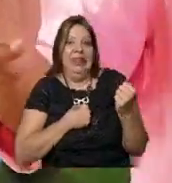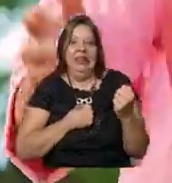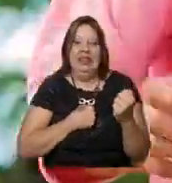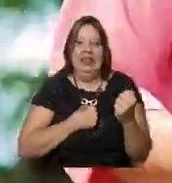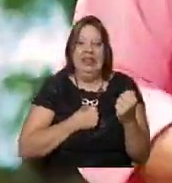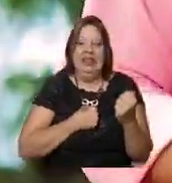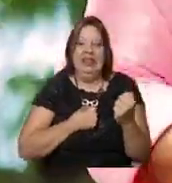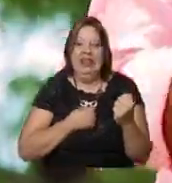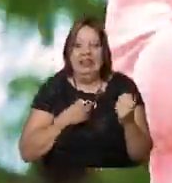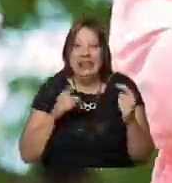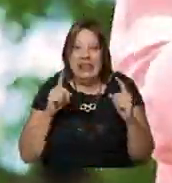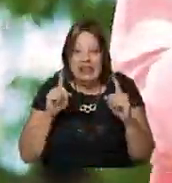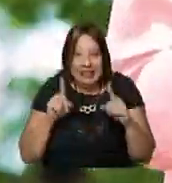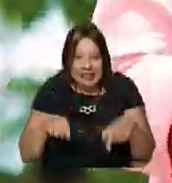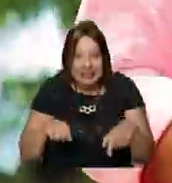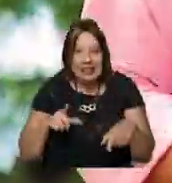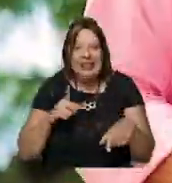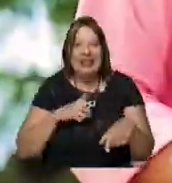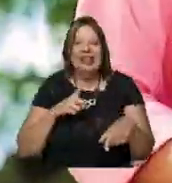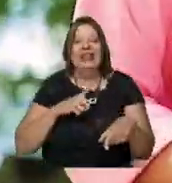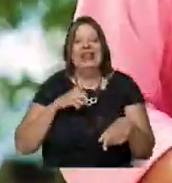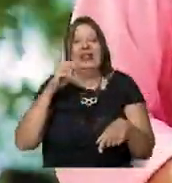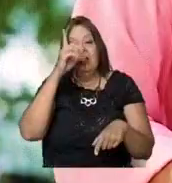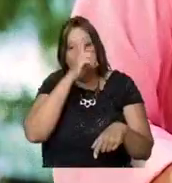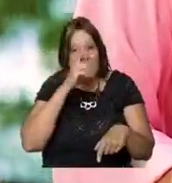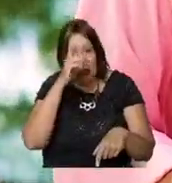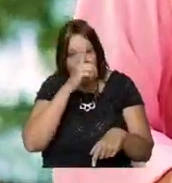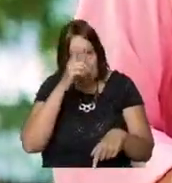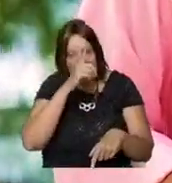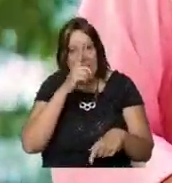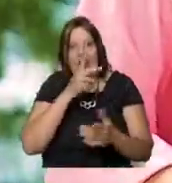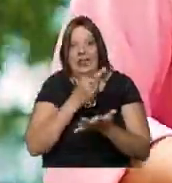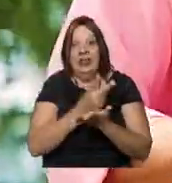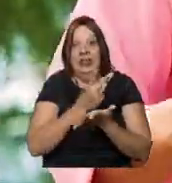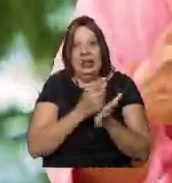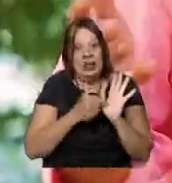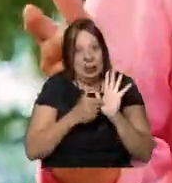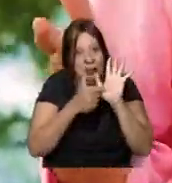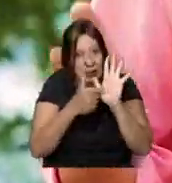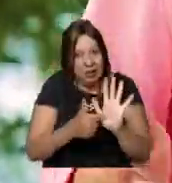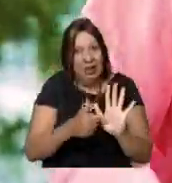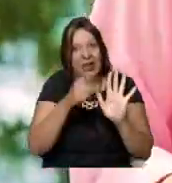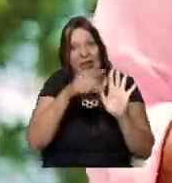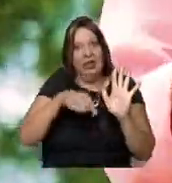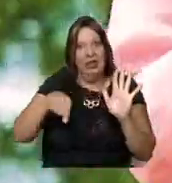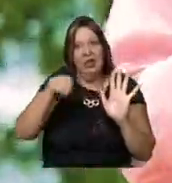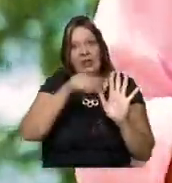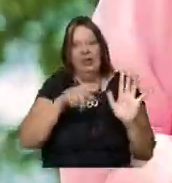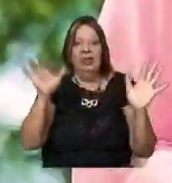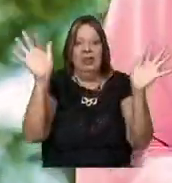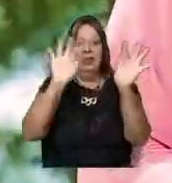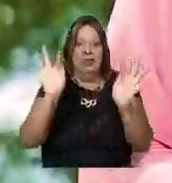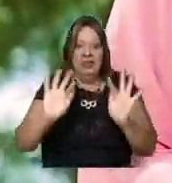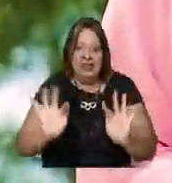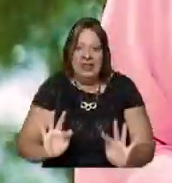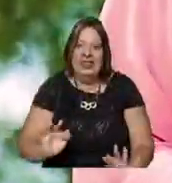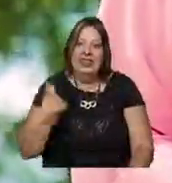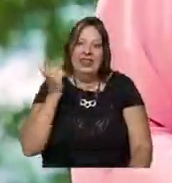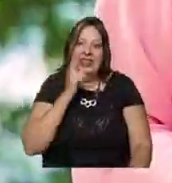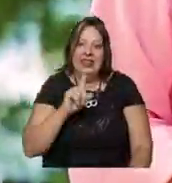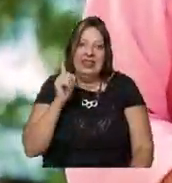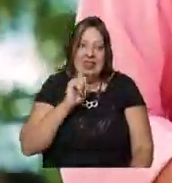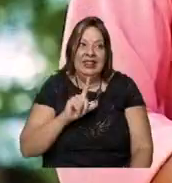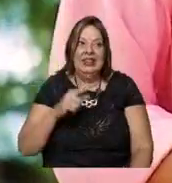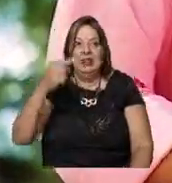Como já é de tradição, todos os domingos, a gente apresenta para vocês os felizardos que levaram do primeiro